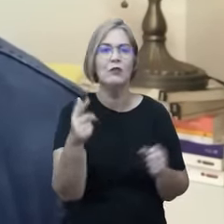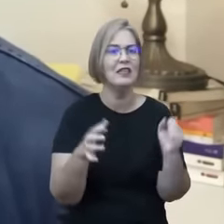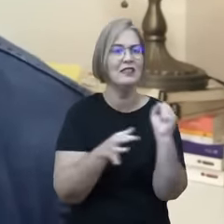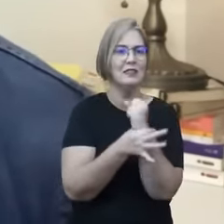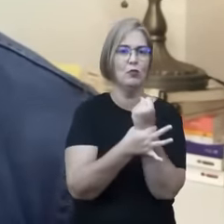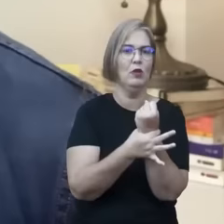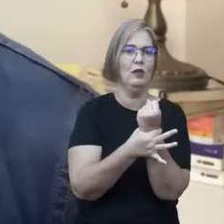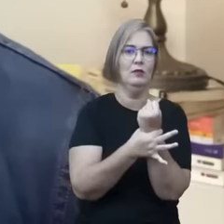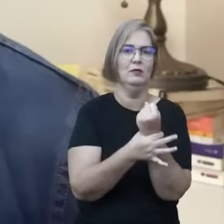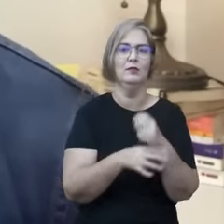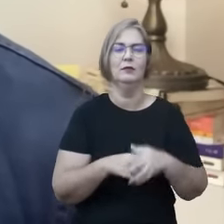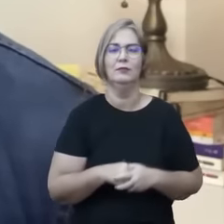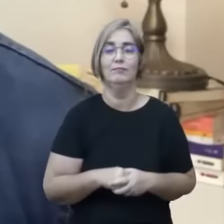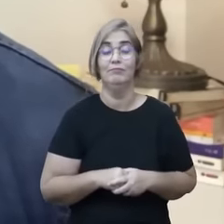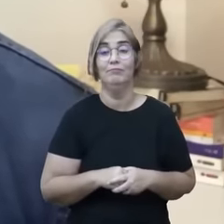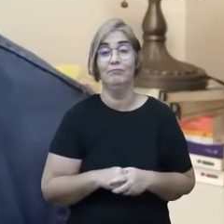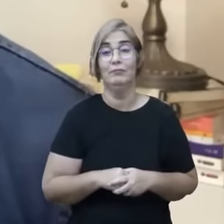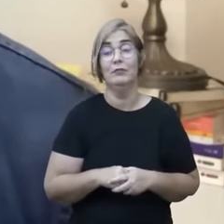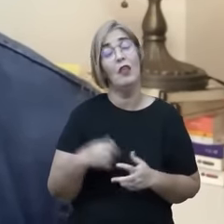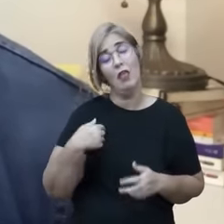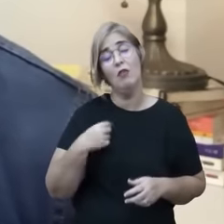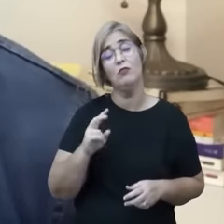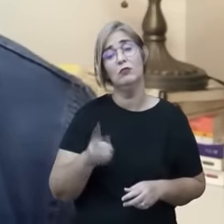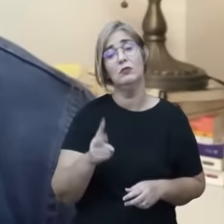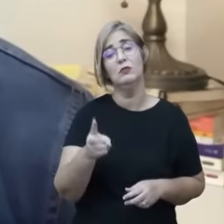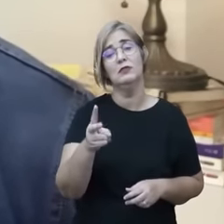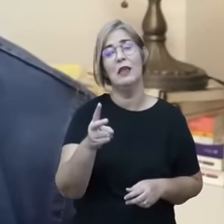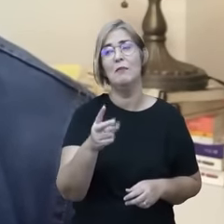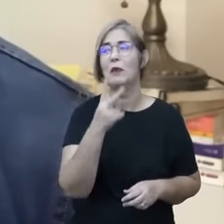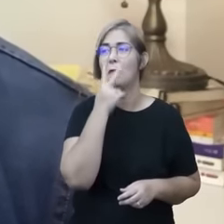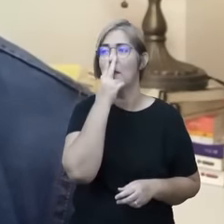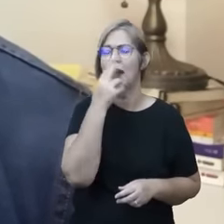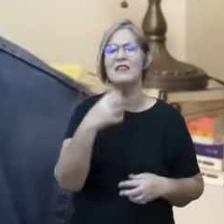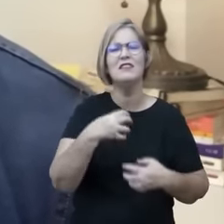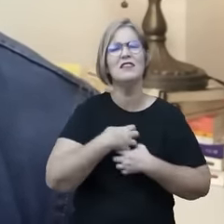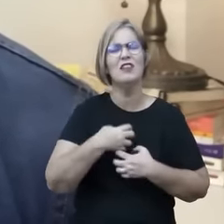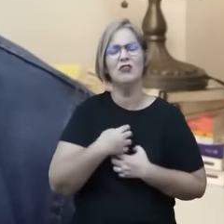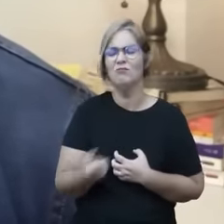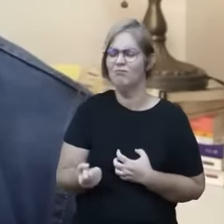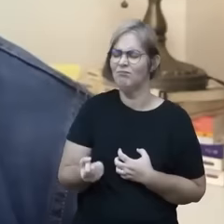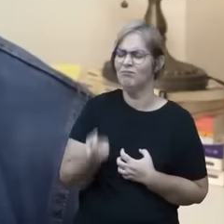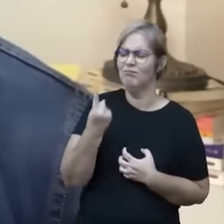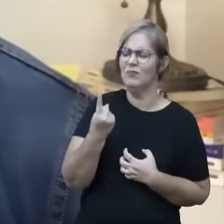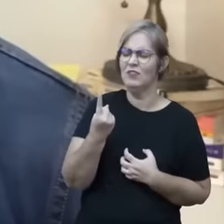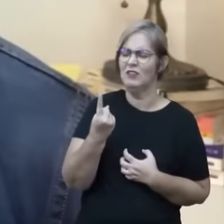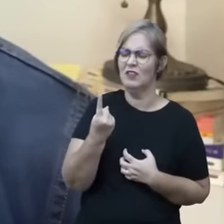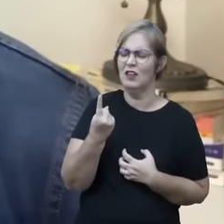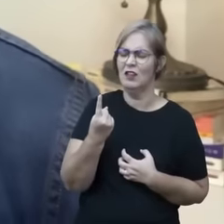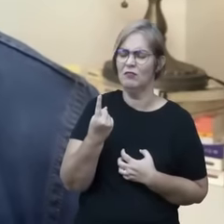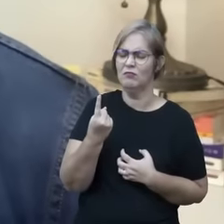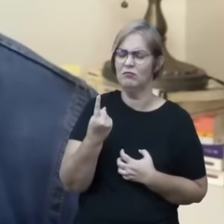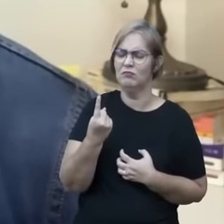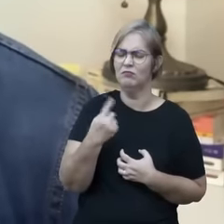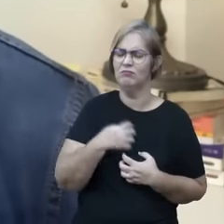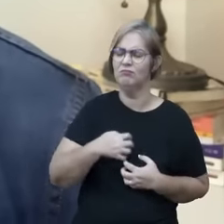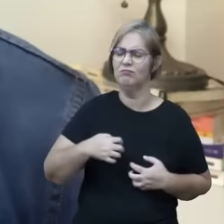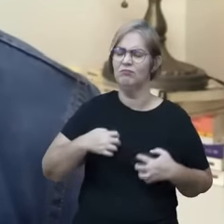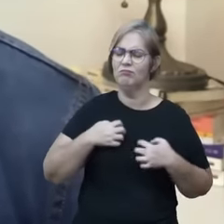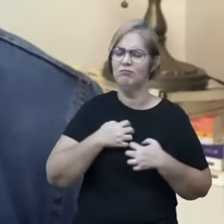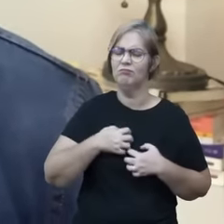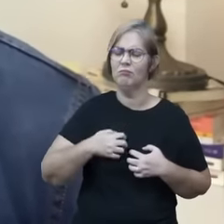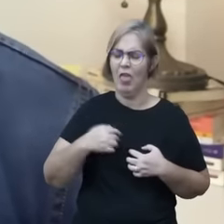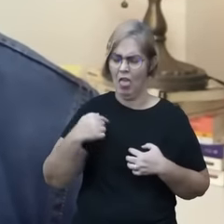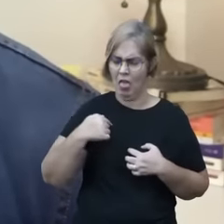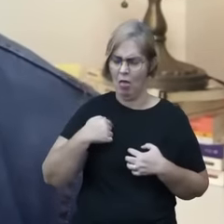superado. Para sempre serei estranho a mim mesmo. estranho a mim mesmo e a este mundo,